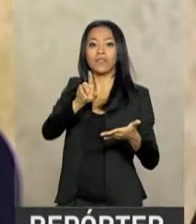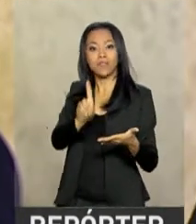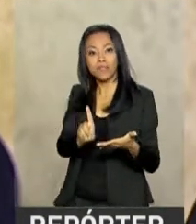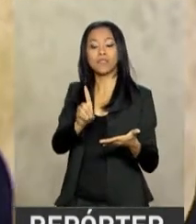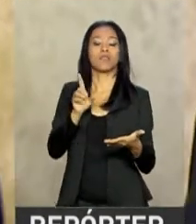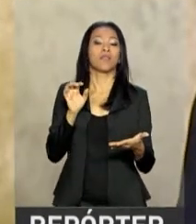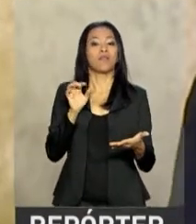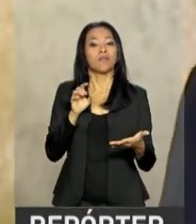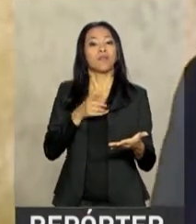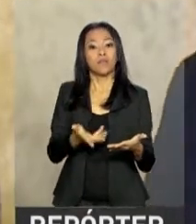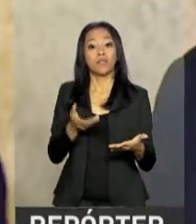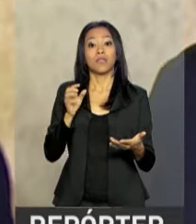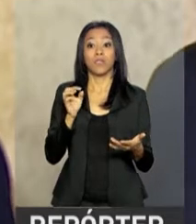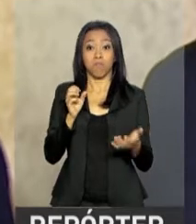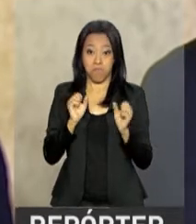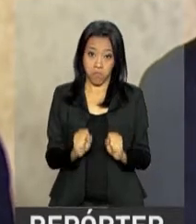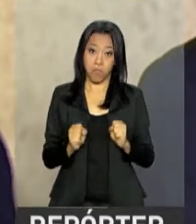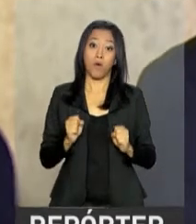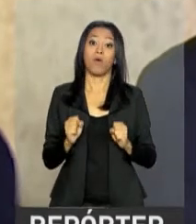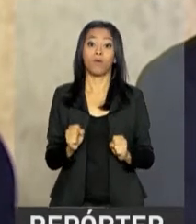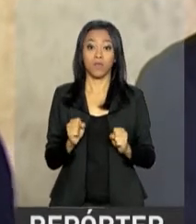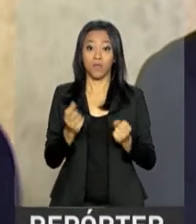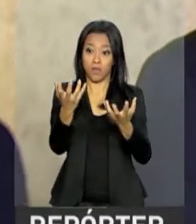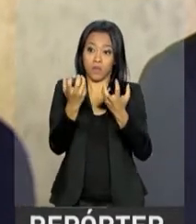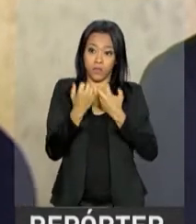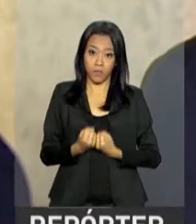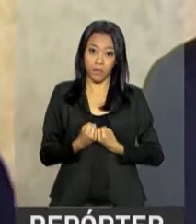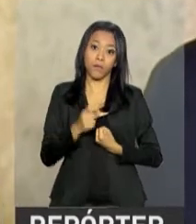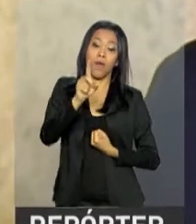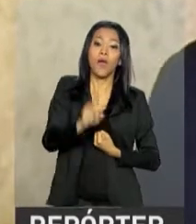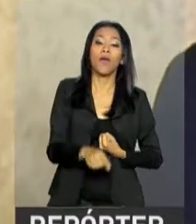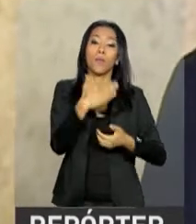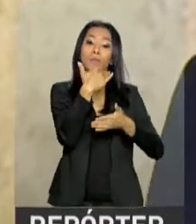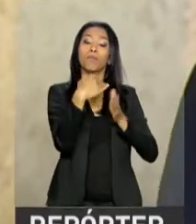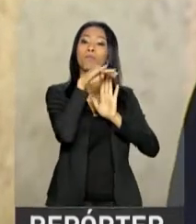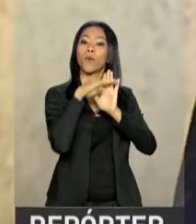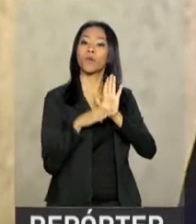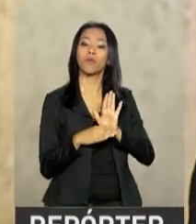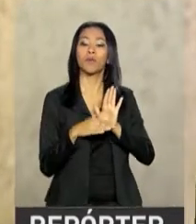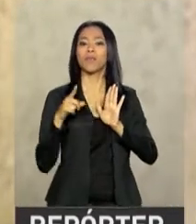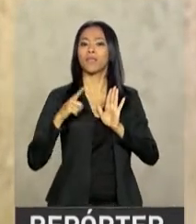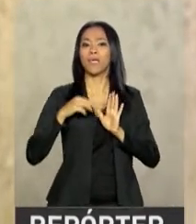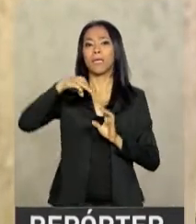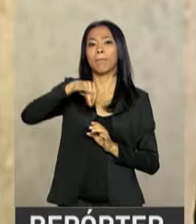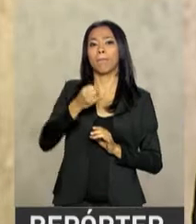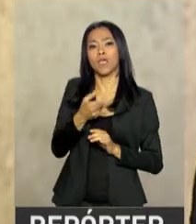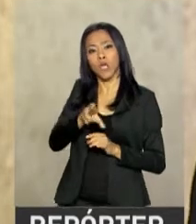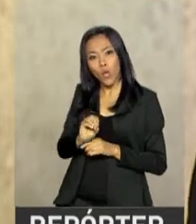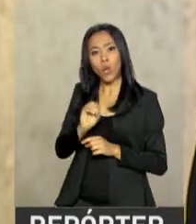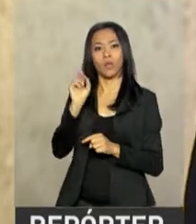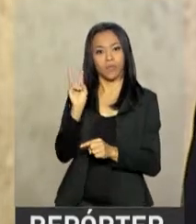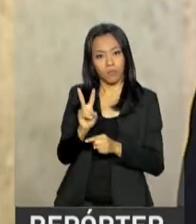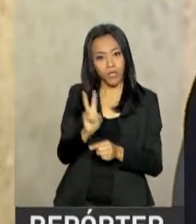da do bolsa família podem também receber é um programa que tem microcrédito uma festa de